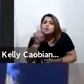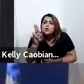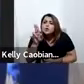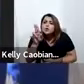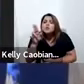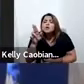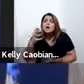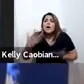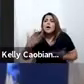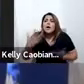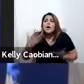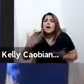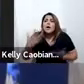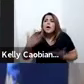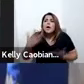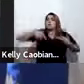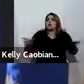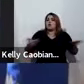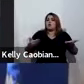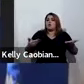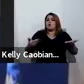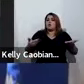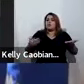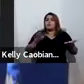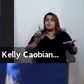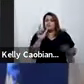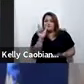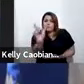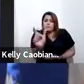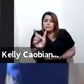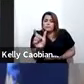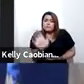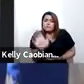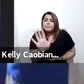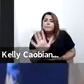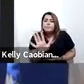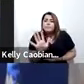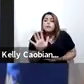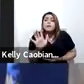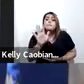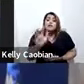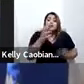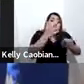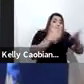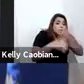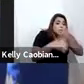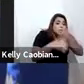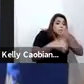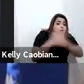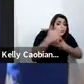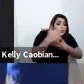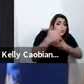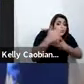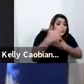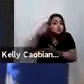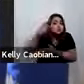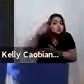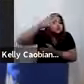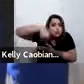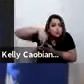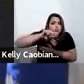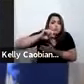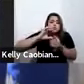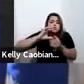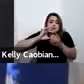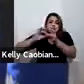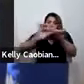seguinte, que as relações humanas, elas estão ligadas a não termos entre nós